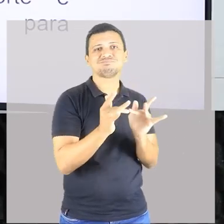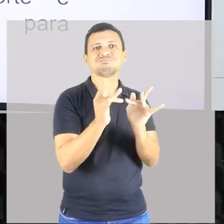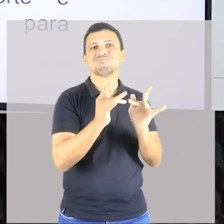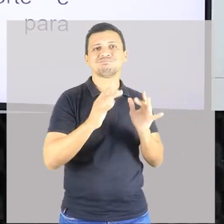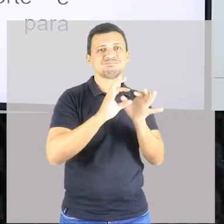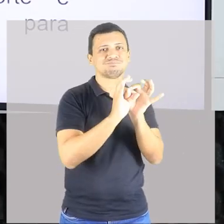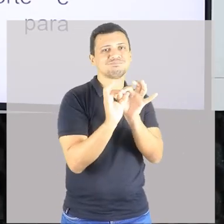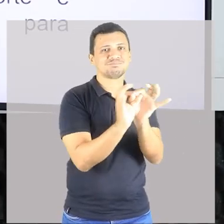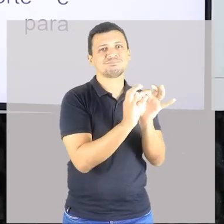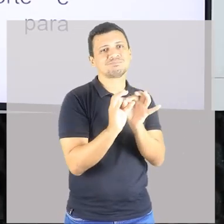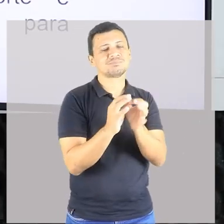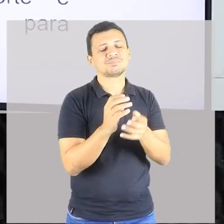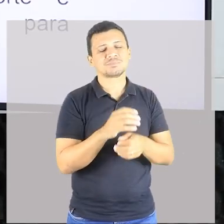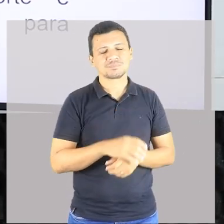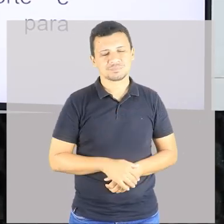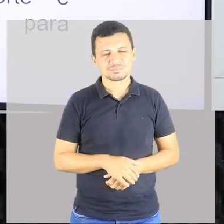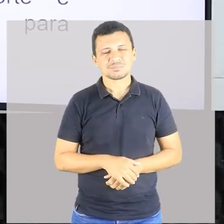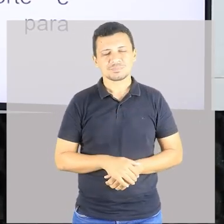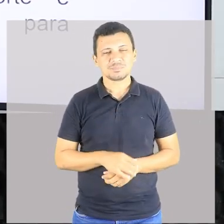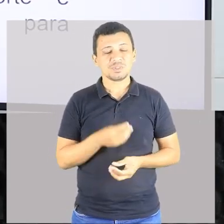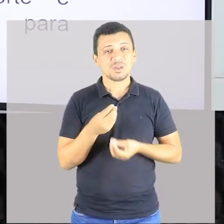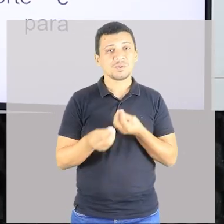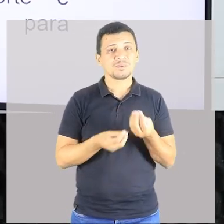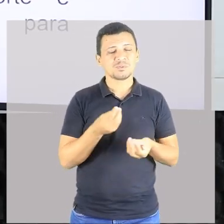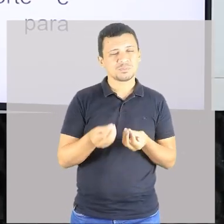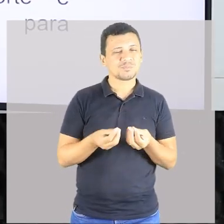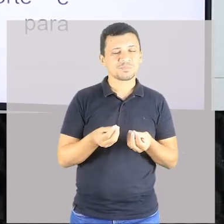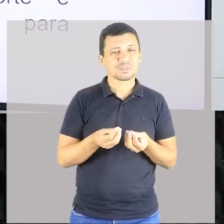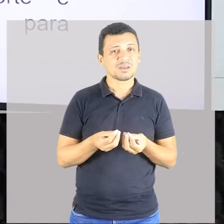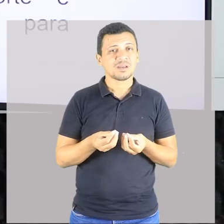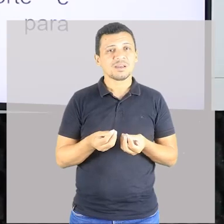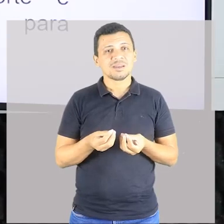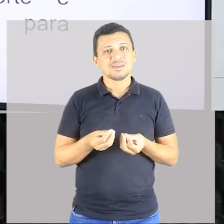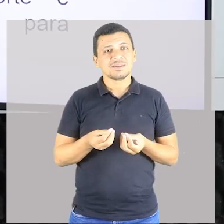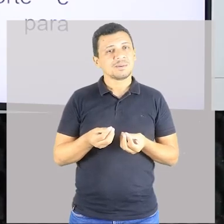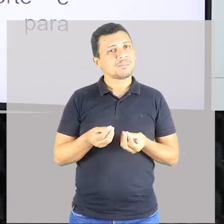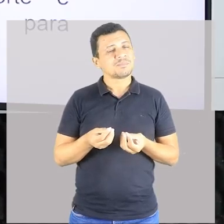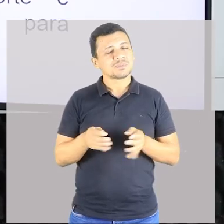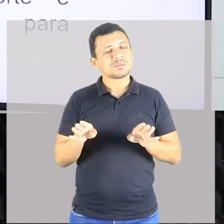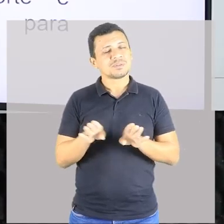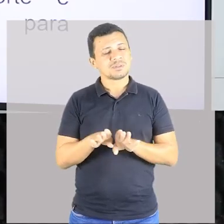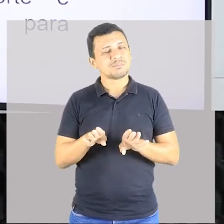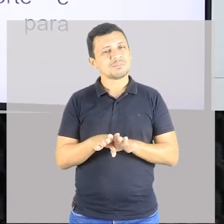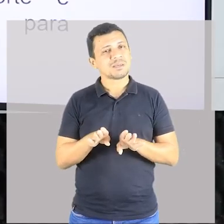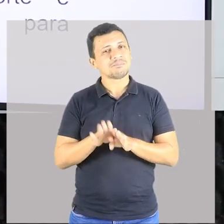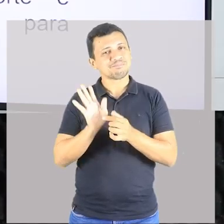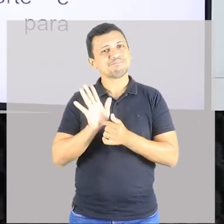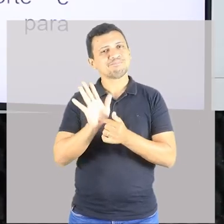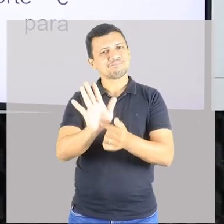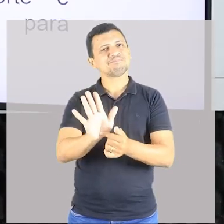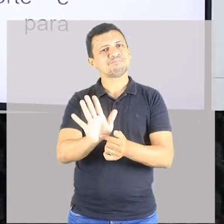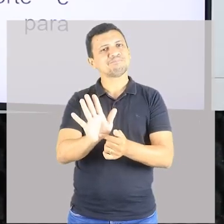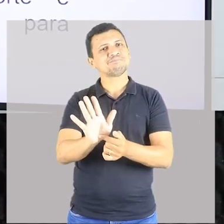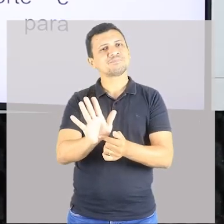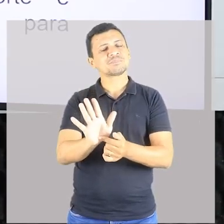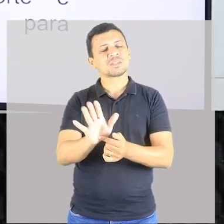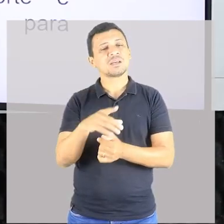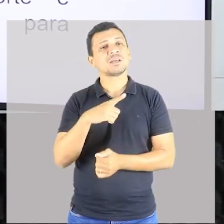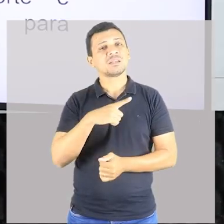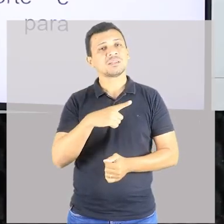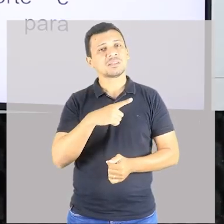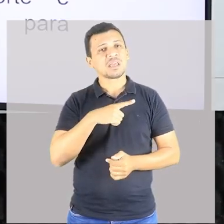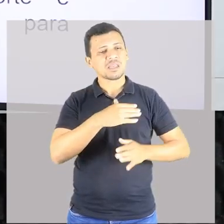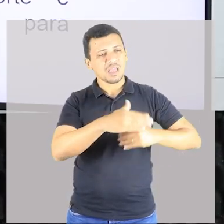Dentro dessa perspectiva, para frisar, para fechar essa primeira parte contigo, eu não posso deixar de evidenciar que este processo